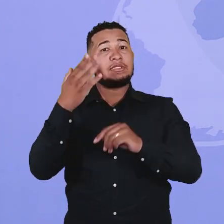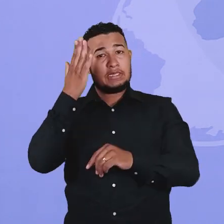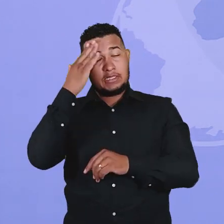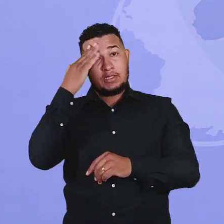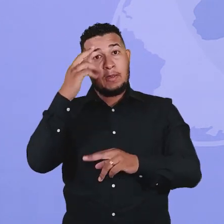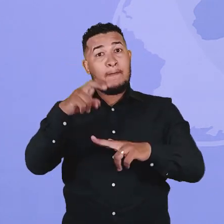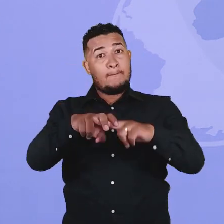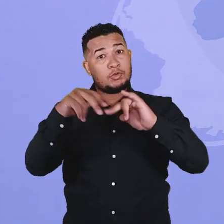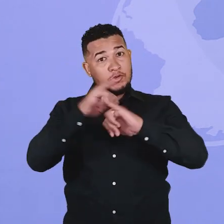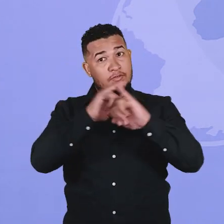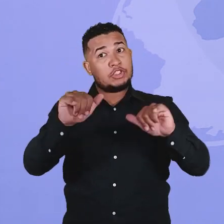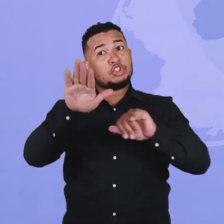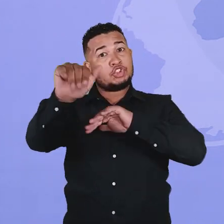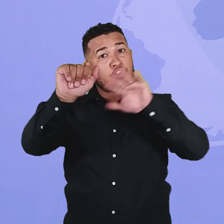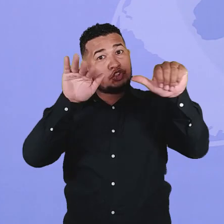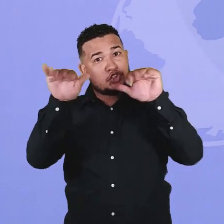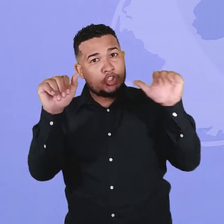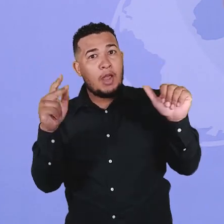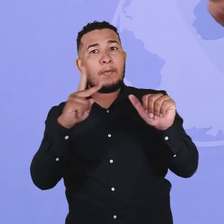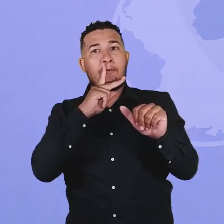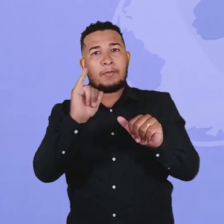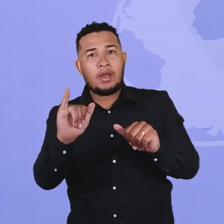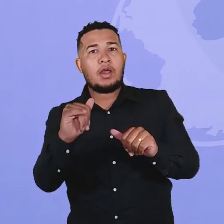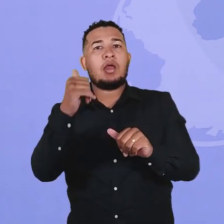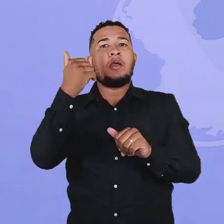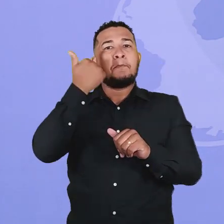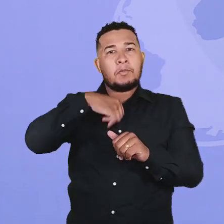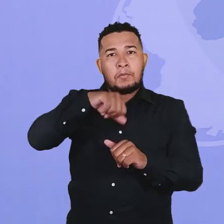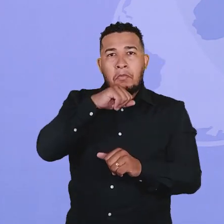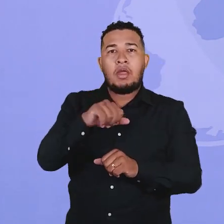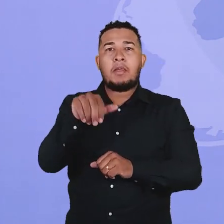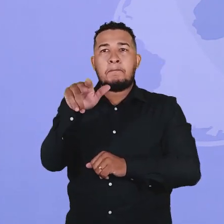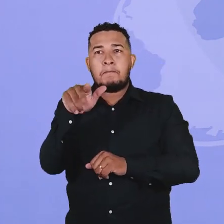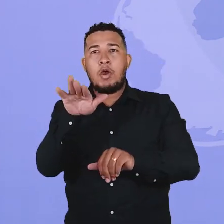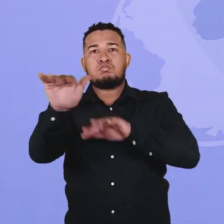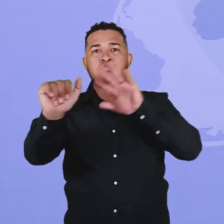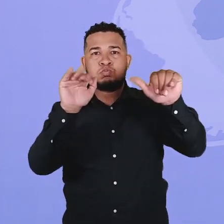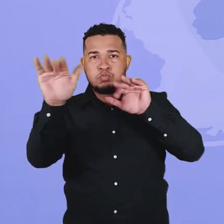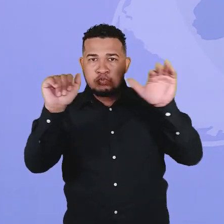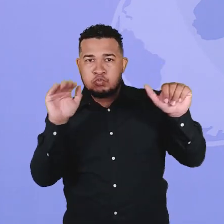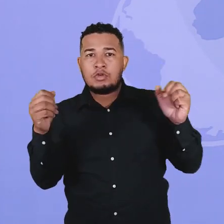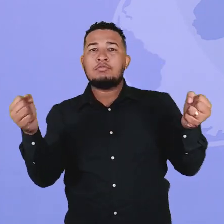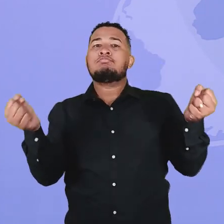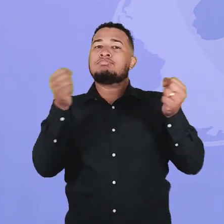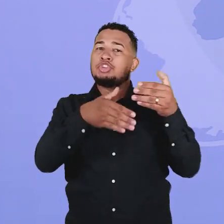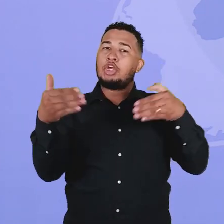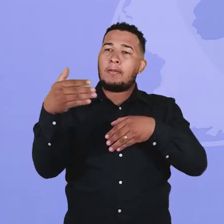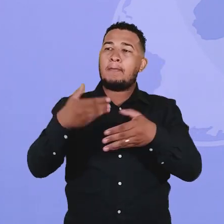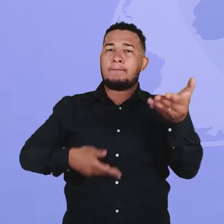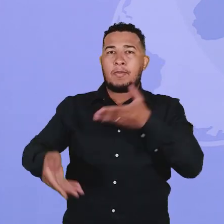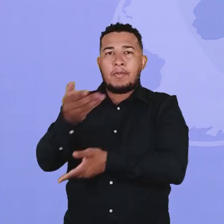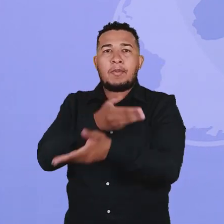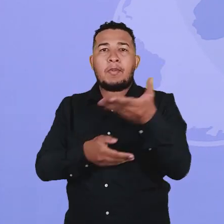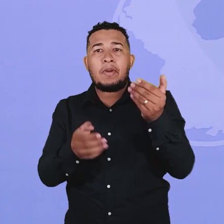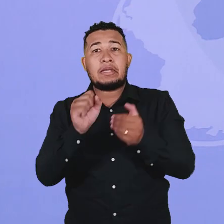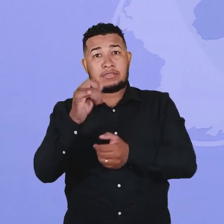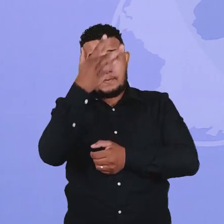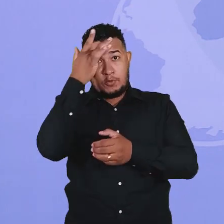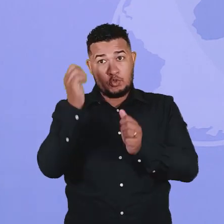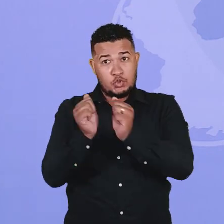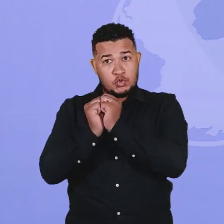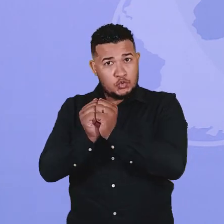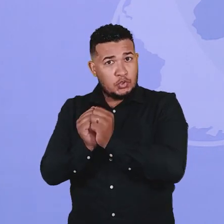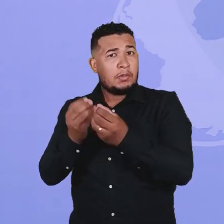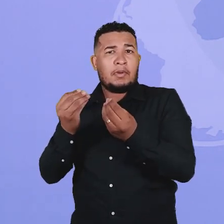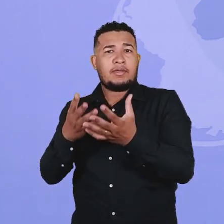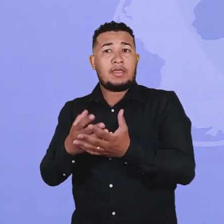falando, chama a sua família para participar, chama o seu pai agora. Se você vai entrar dentro de um desse quadro, interaja com eles, quem